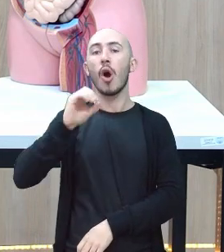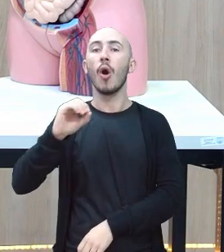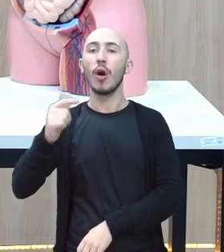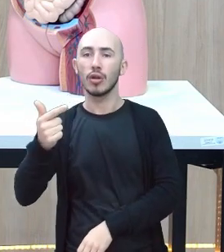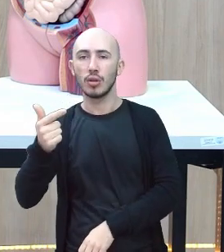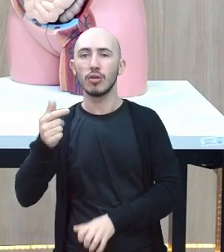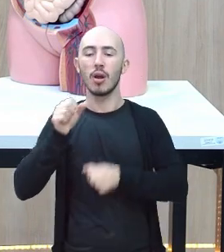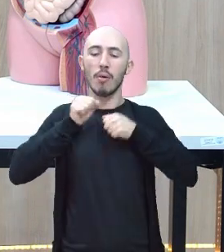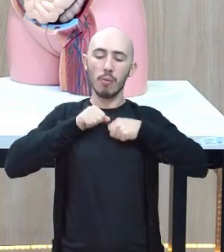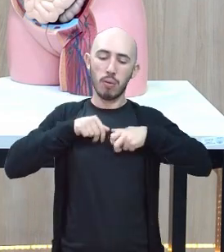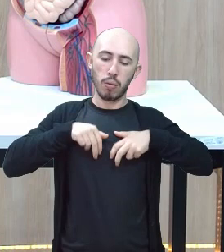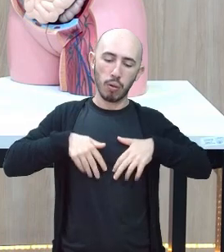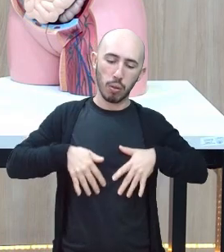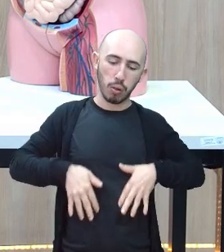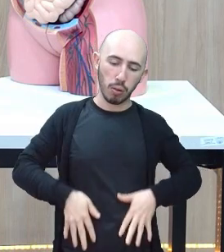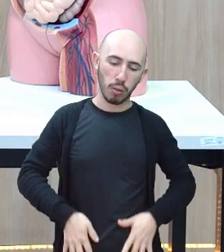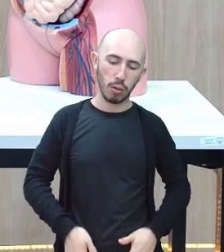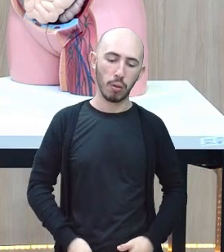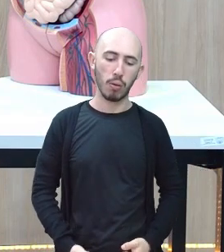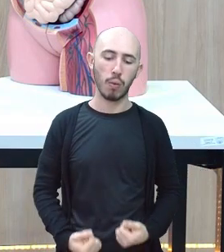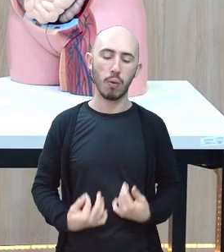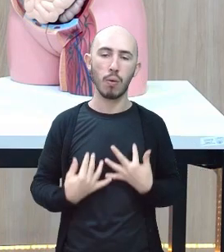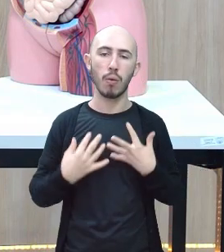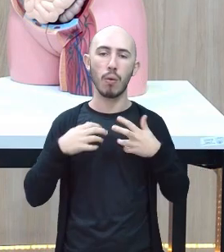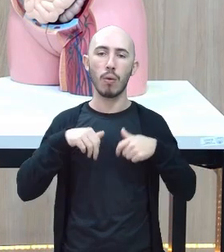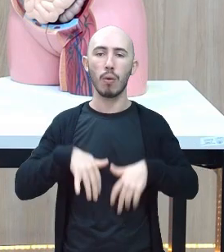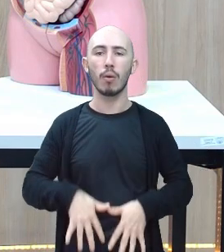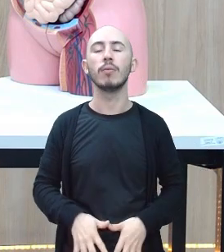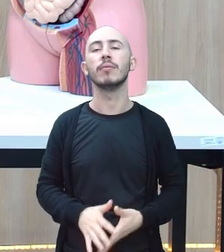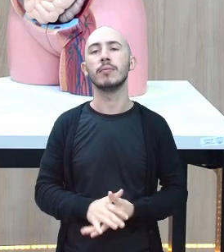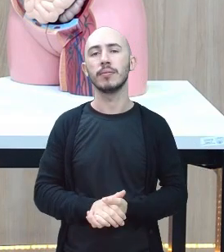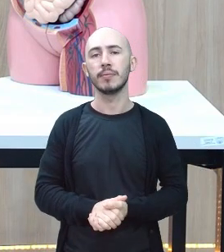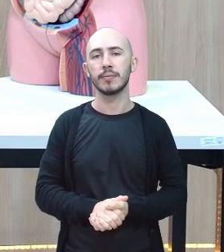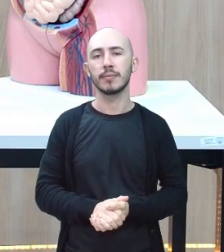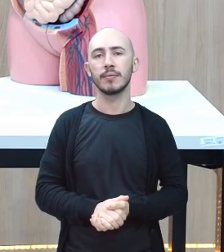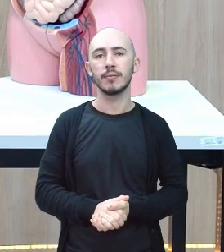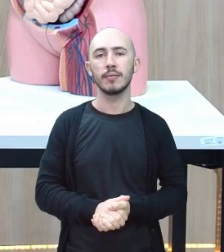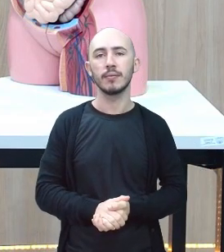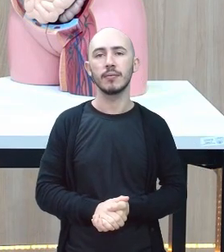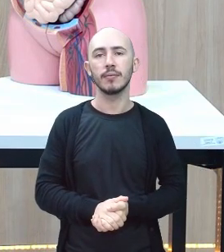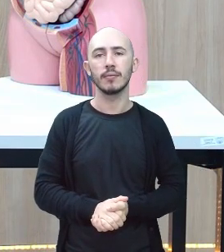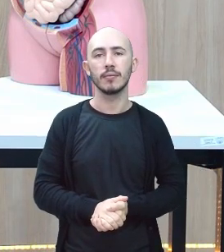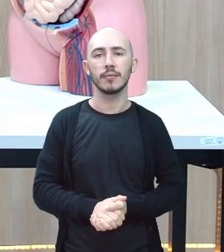oxigênio para todo o nosso organismo.